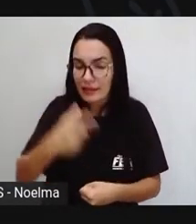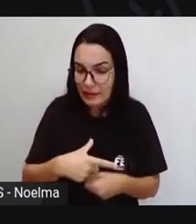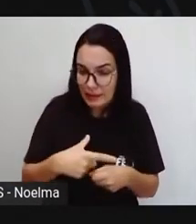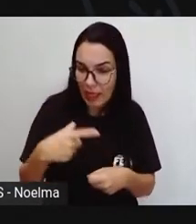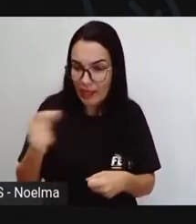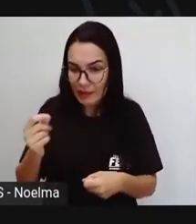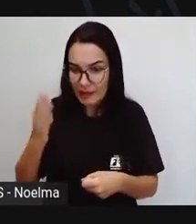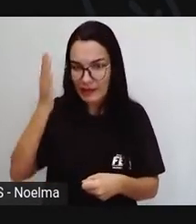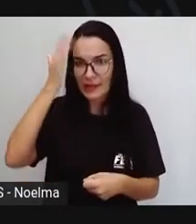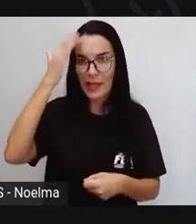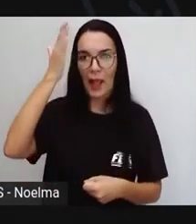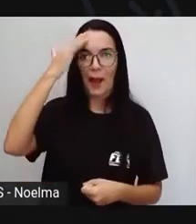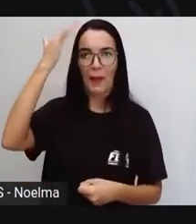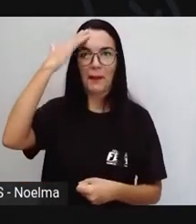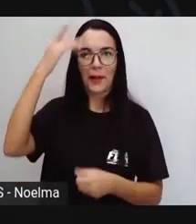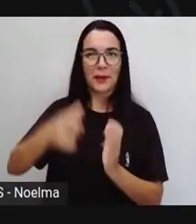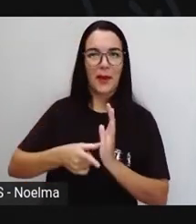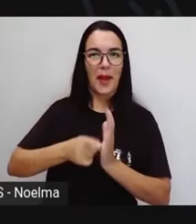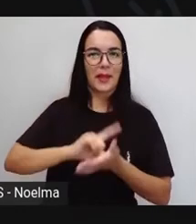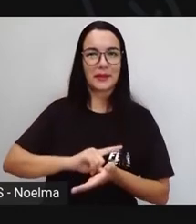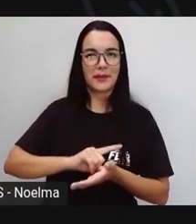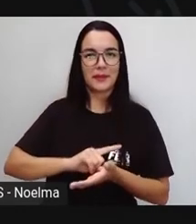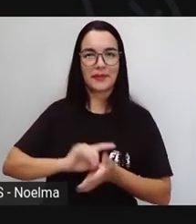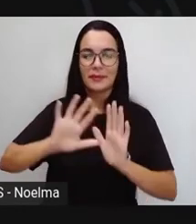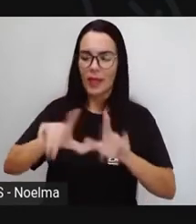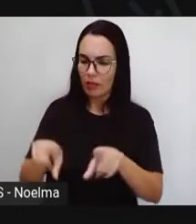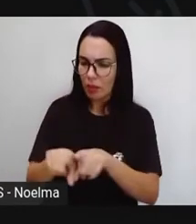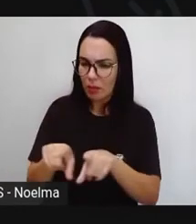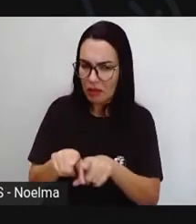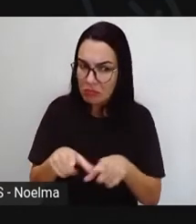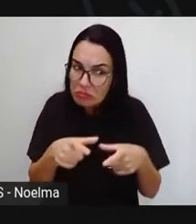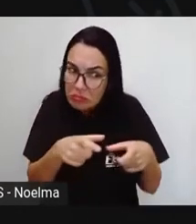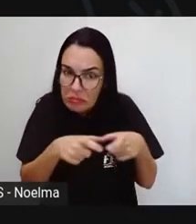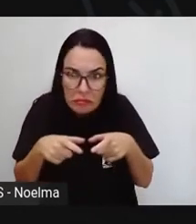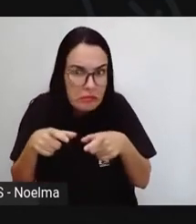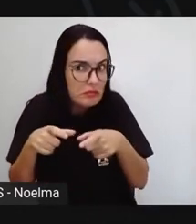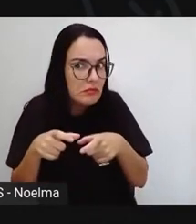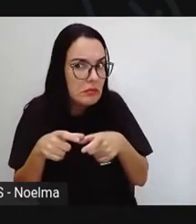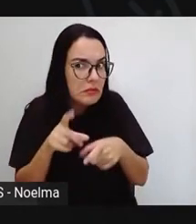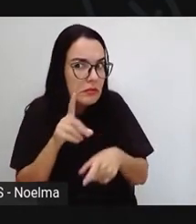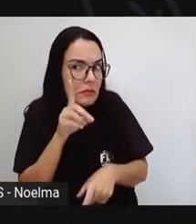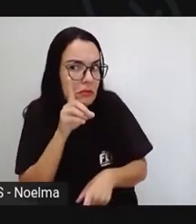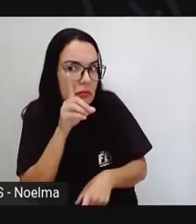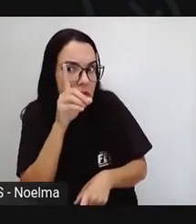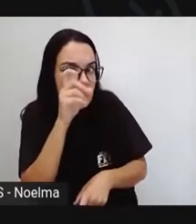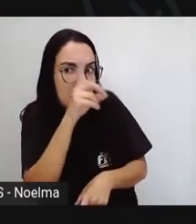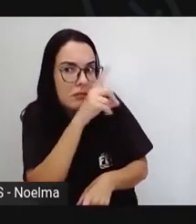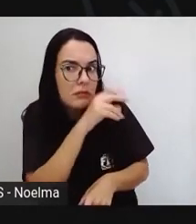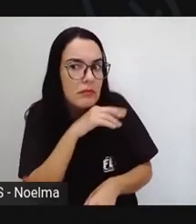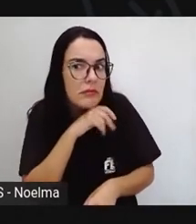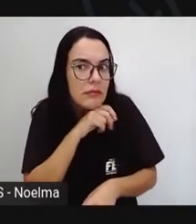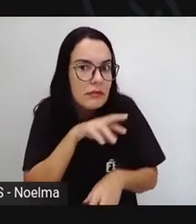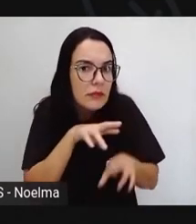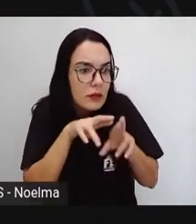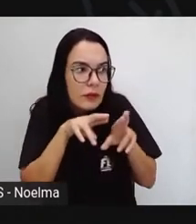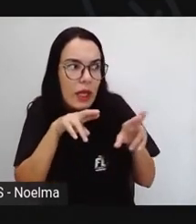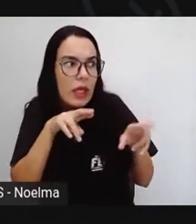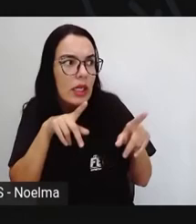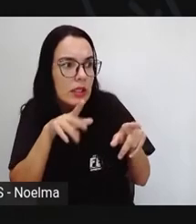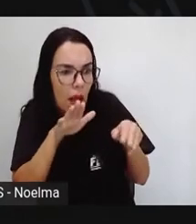antes. E também lugares estranhos, com cantos escuros e assustadores.